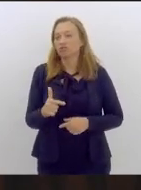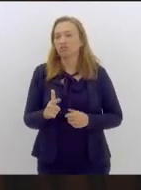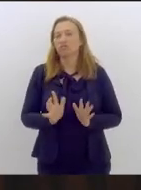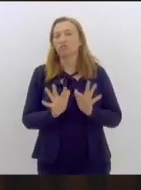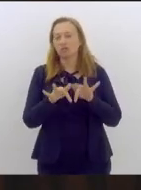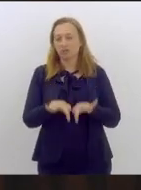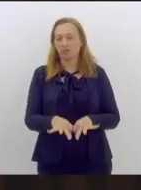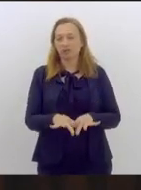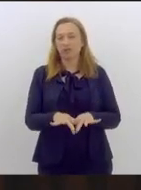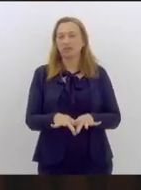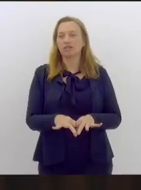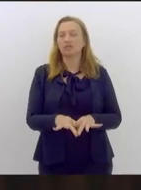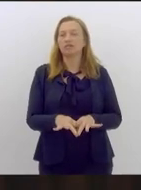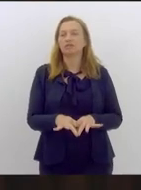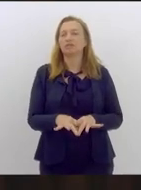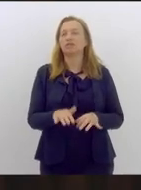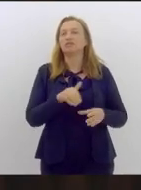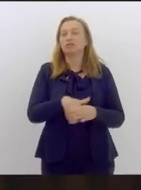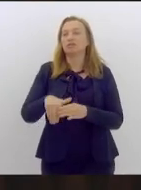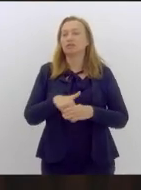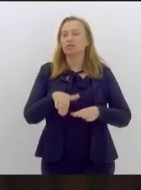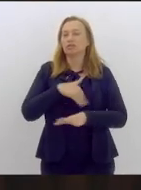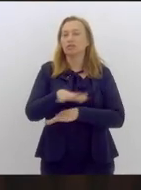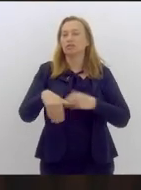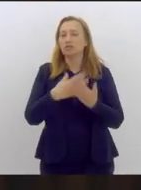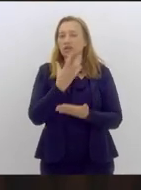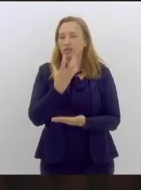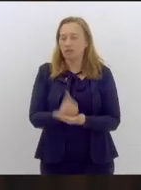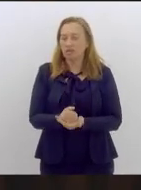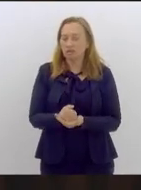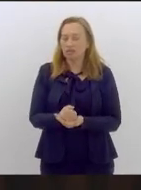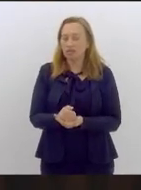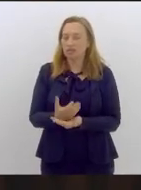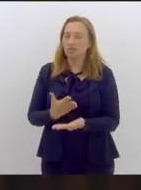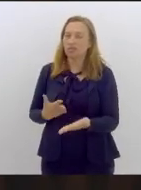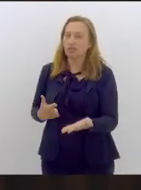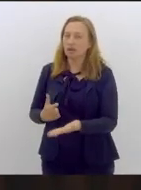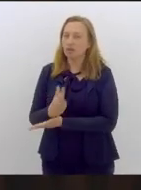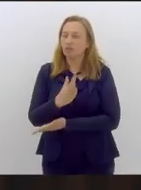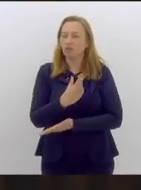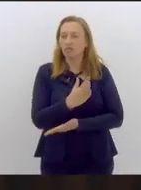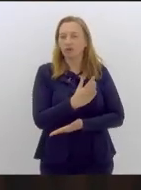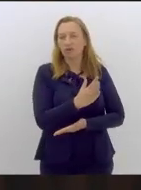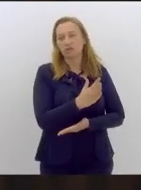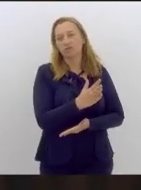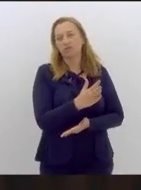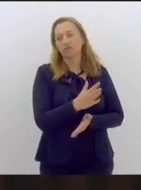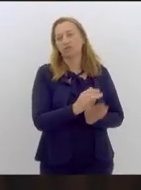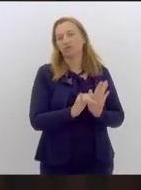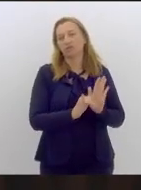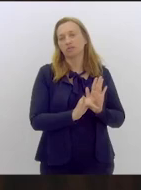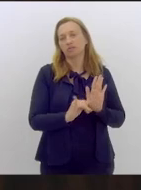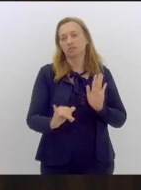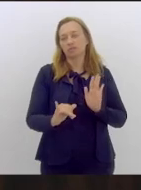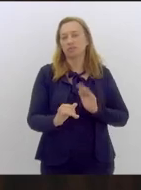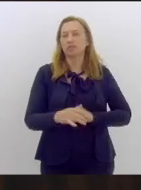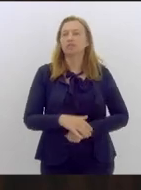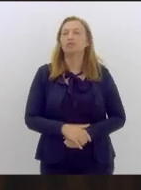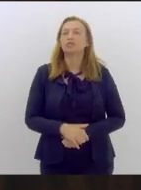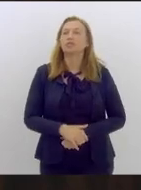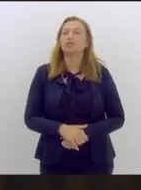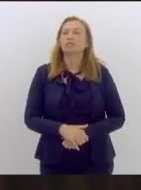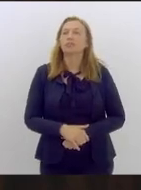quem queira discutir, em votação. Os senhores que aprovam, permaneçam como estão. Aprovado, vai à